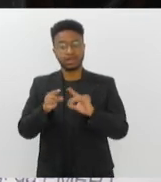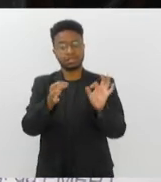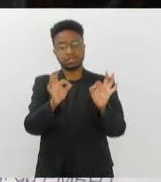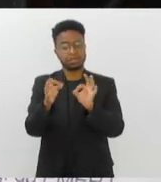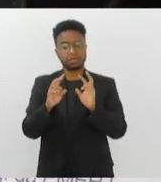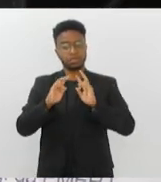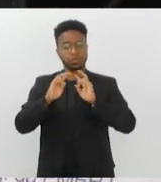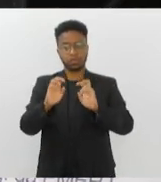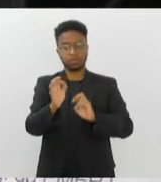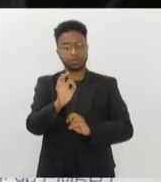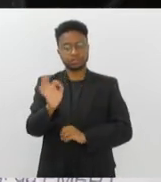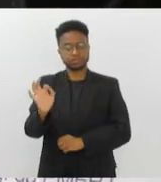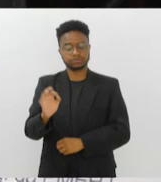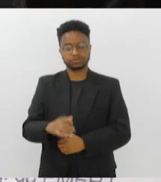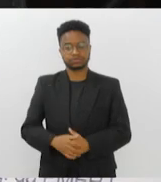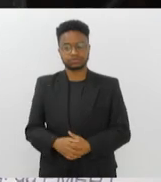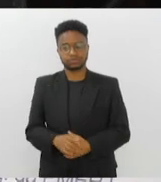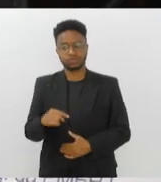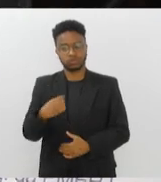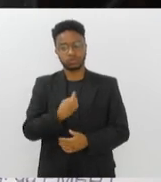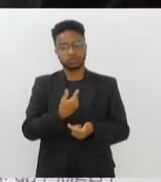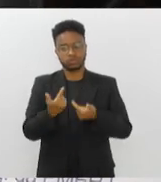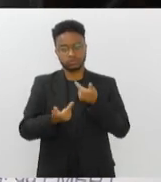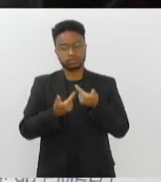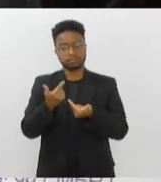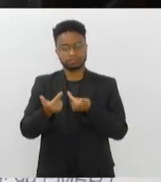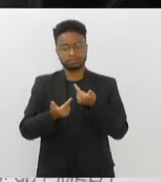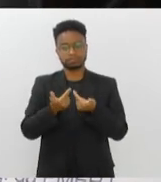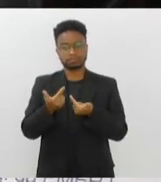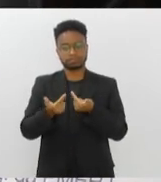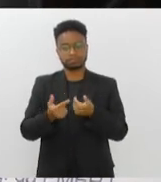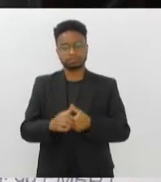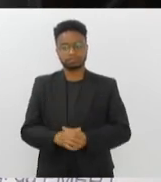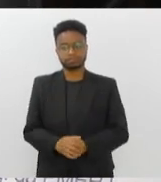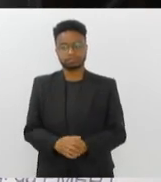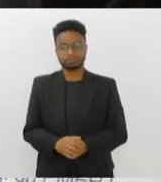né, o nosso trabalho realizado assim,